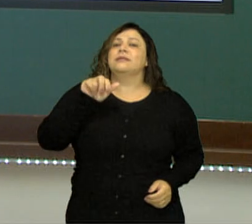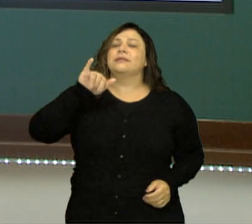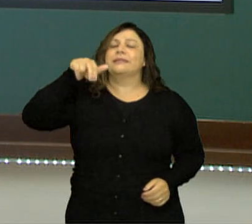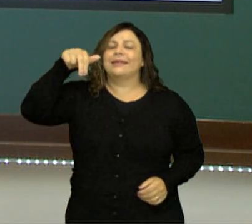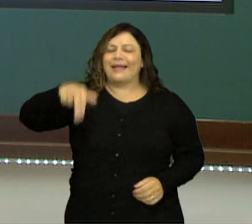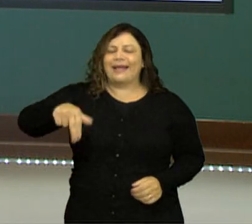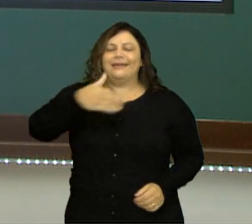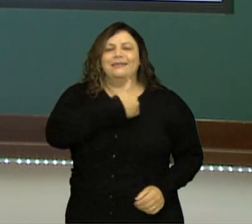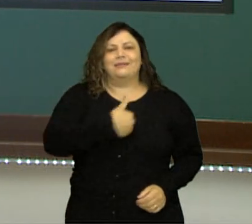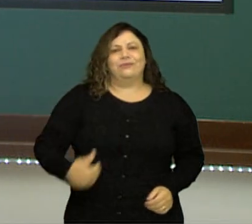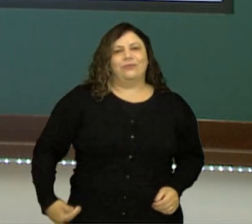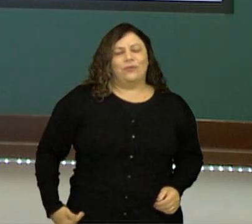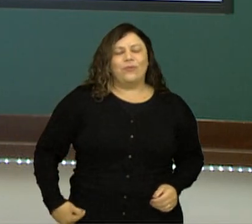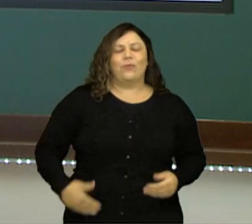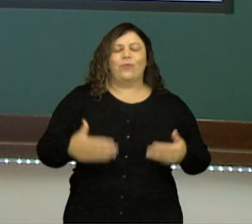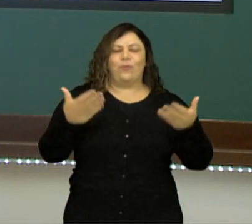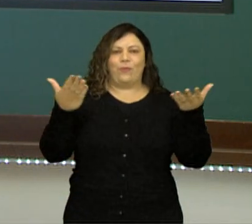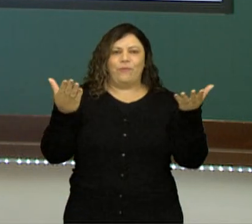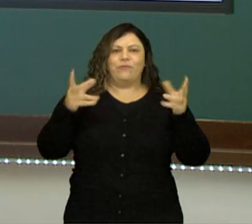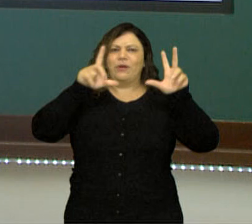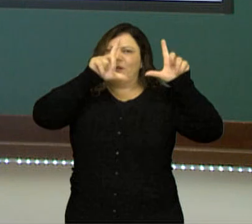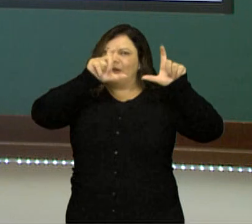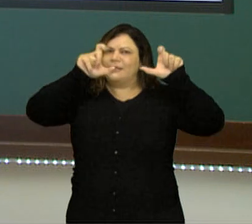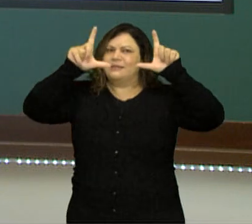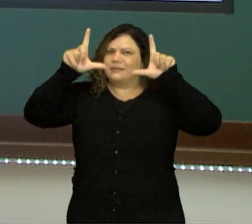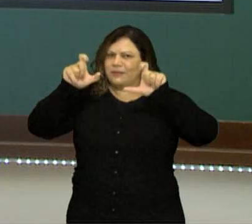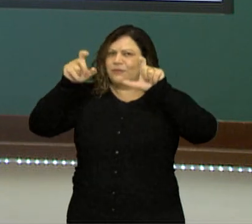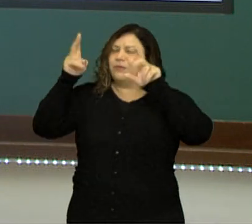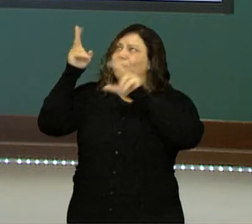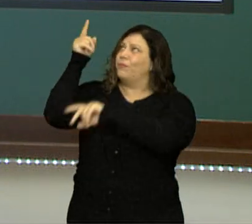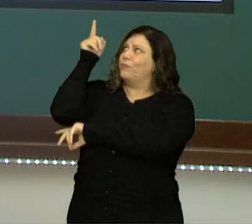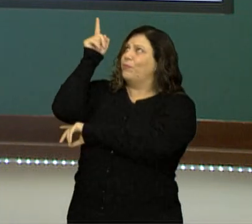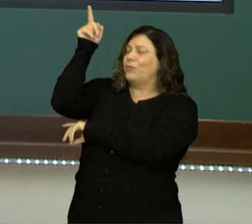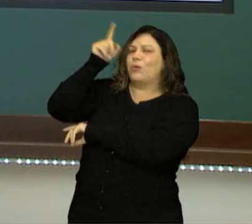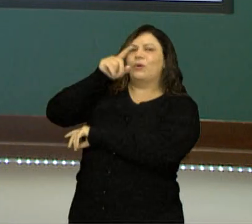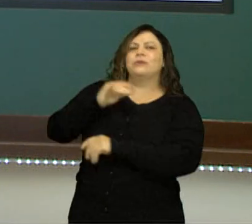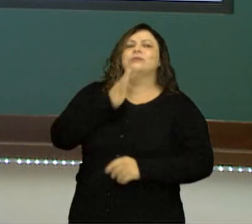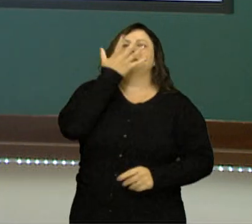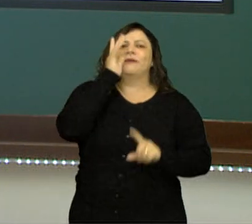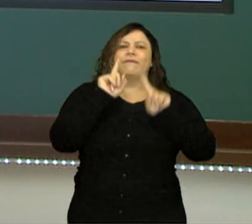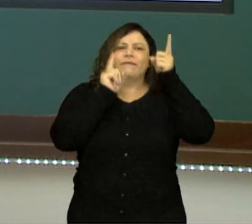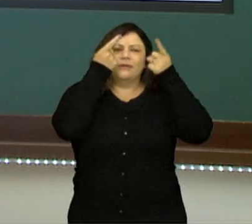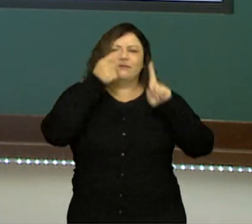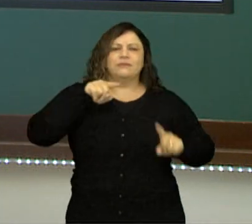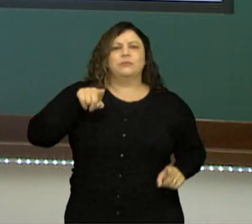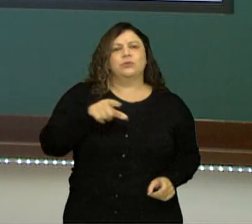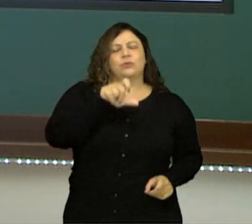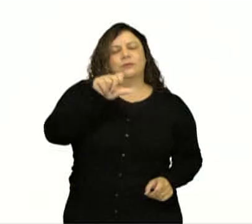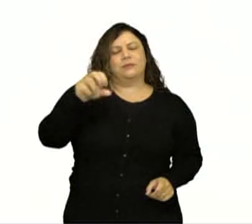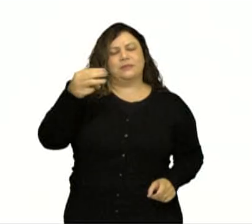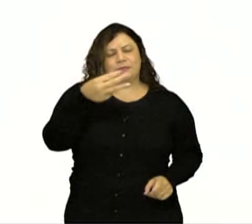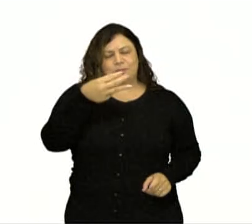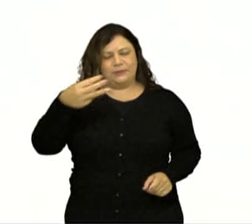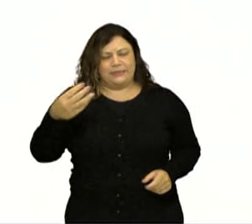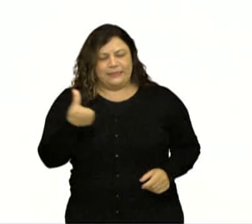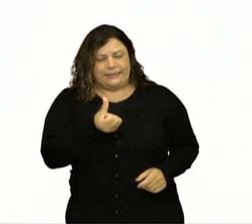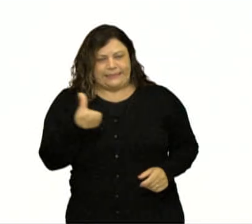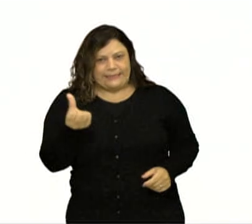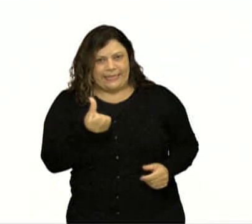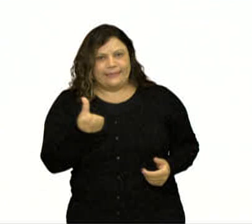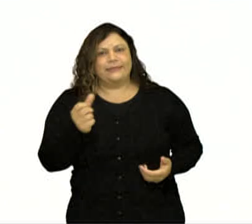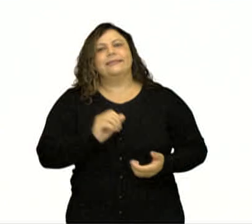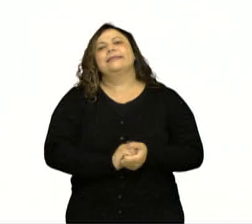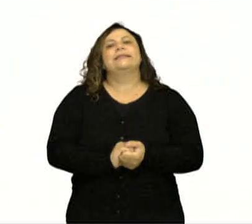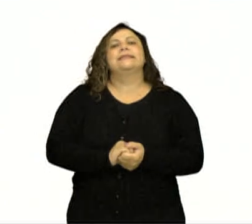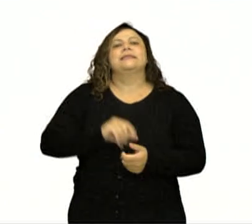União Soviética. Essa foto na sua tela é de fevereiro de 1956, no Congresso do Partido Comunista,